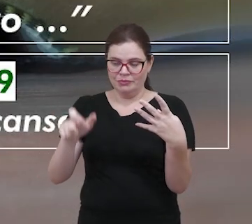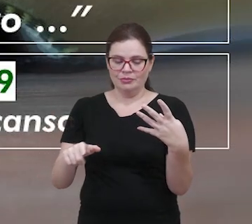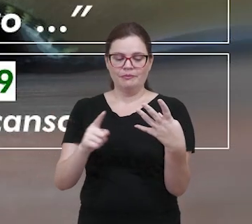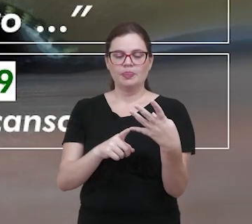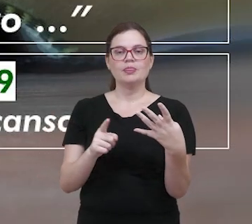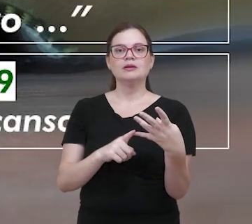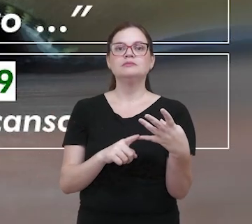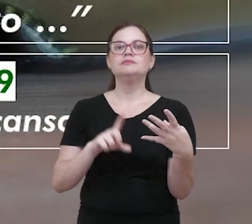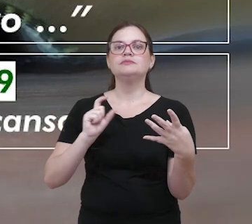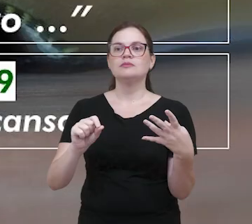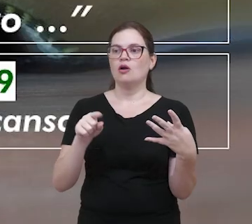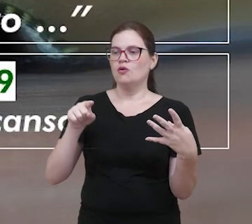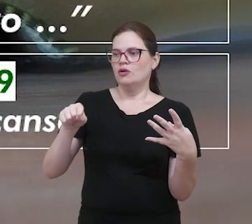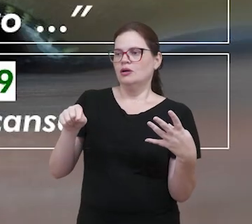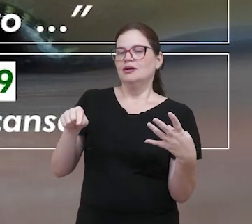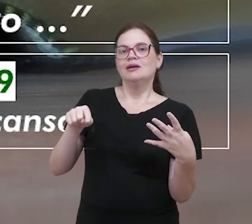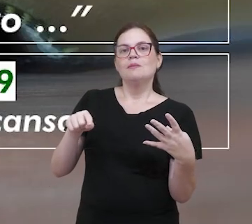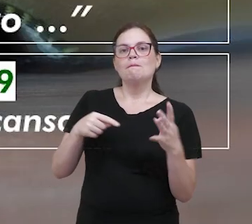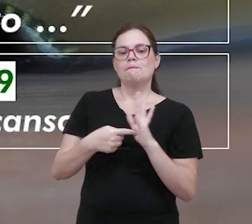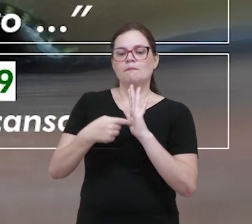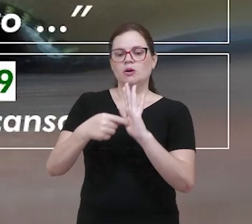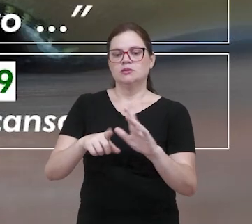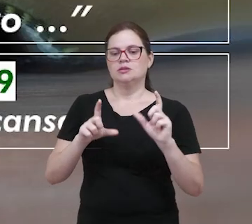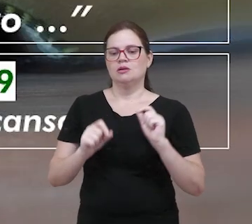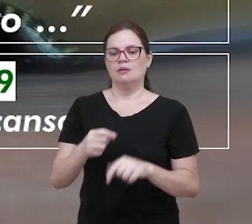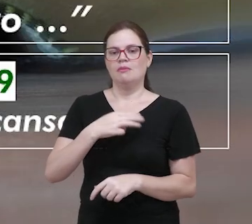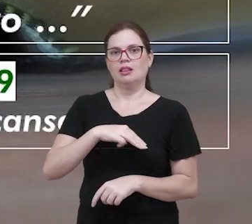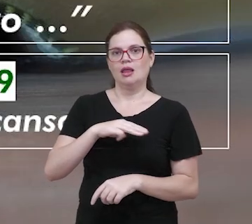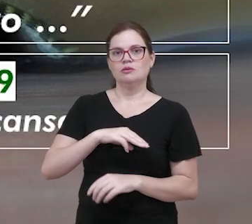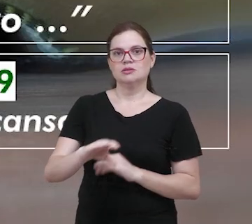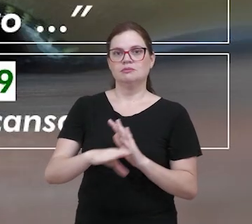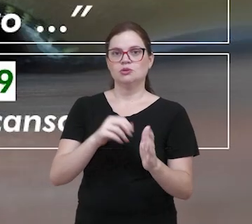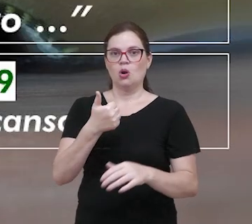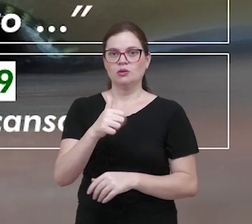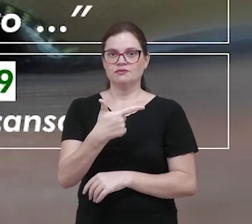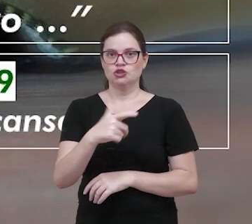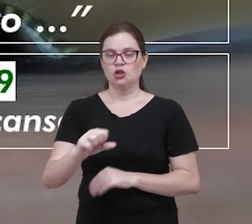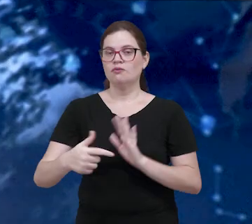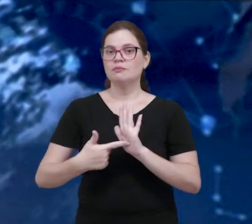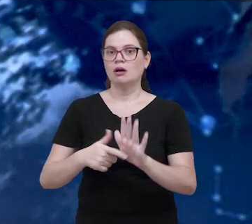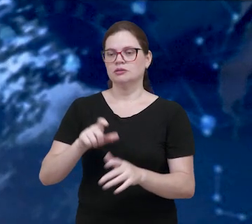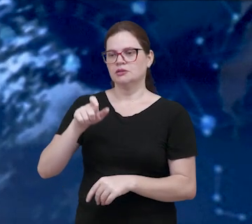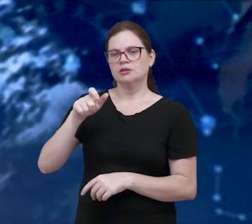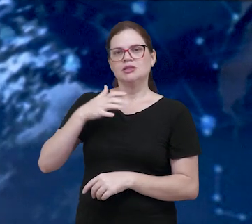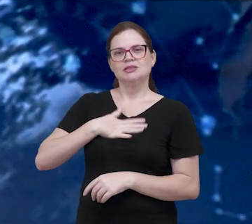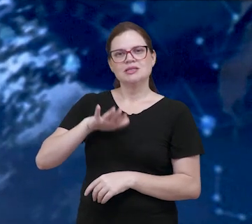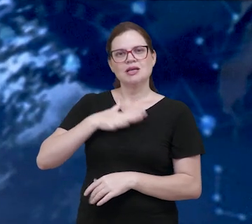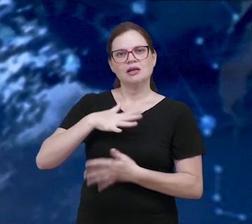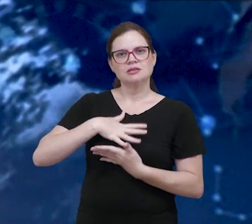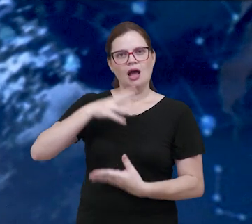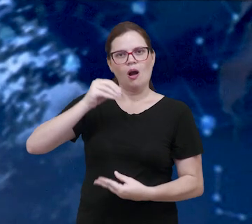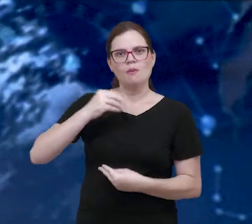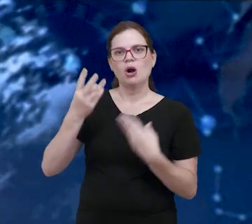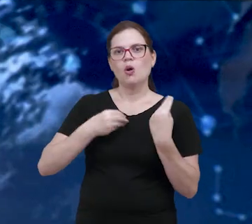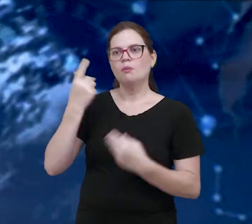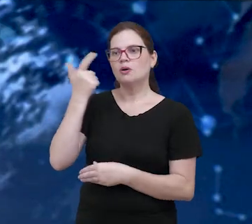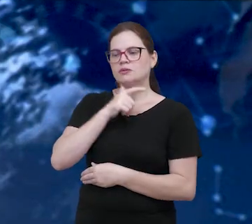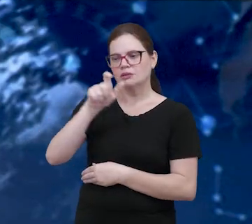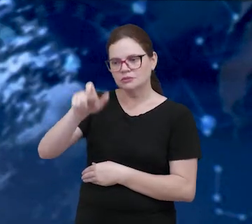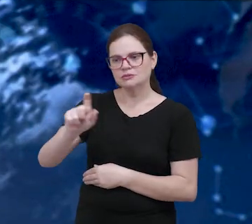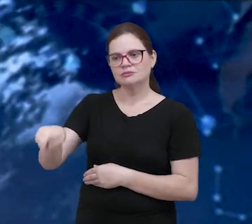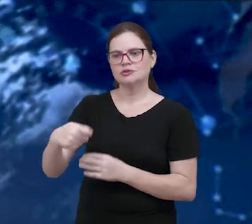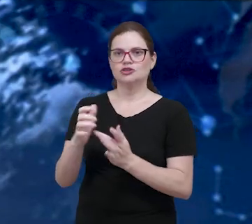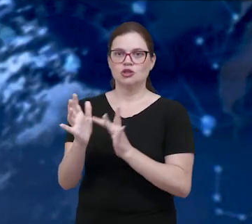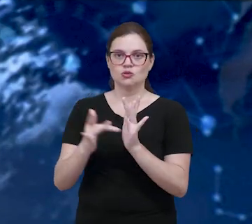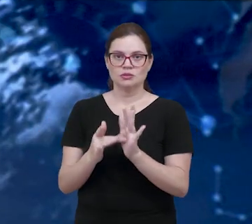Mateus 11,29, encontrarei descanso para a vossa alma. Jesus é o descanso. Então, tudo que tinha no Velho Testamento, Jesus passou